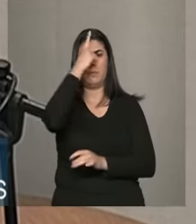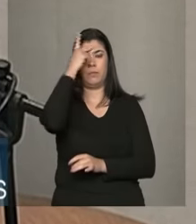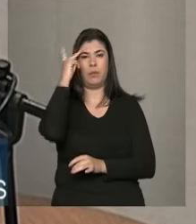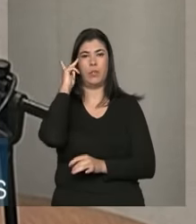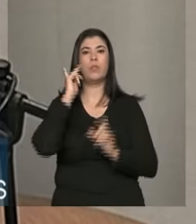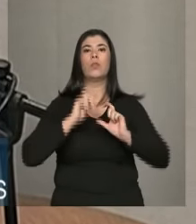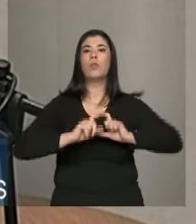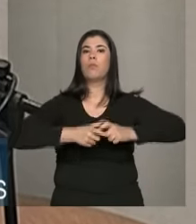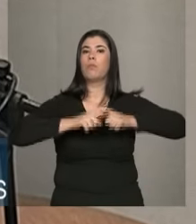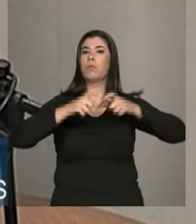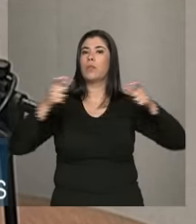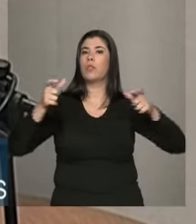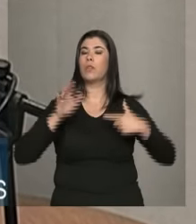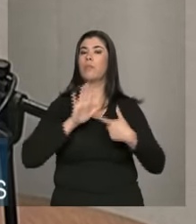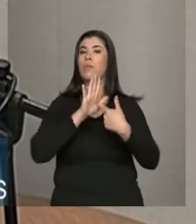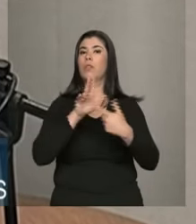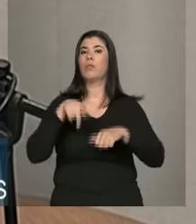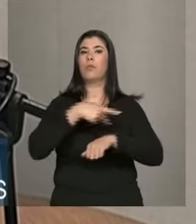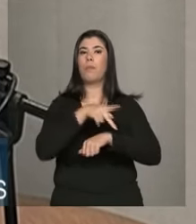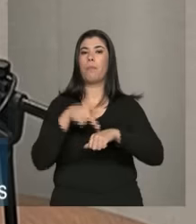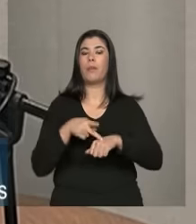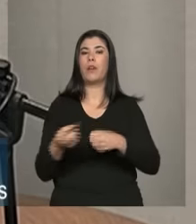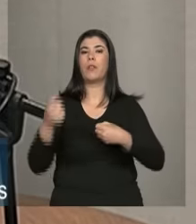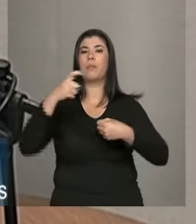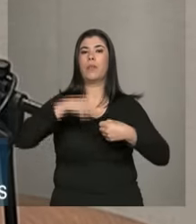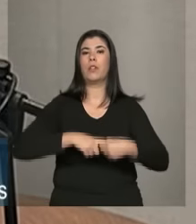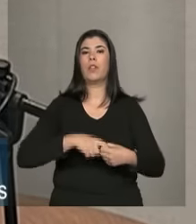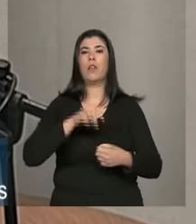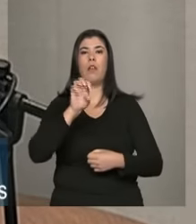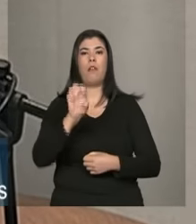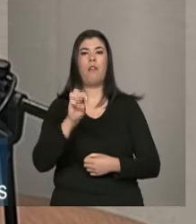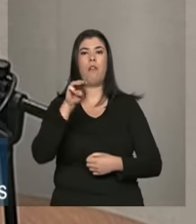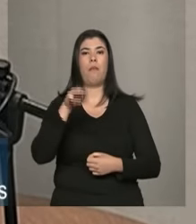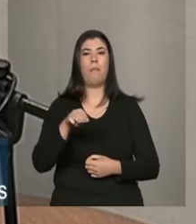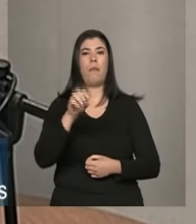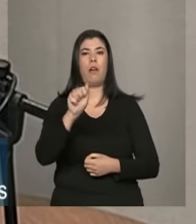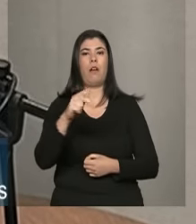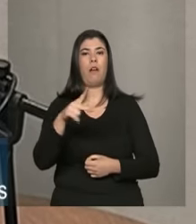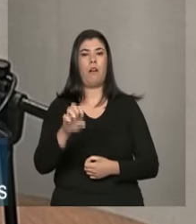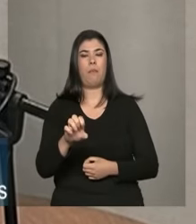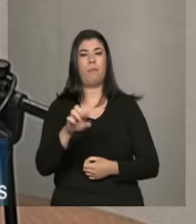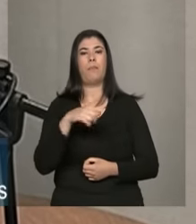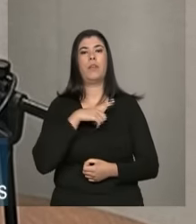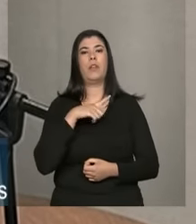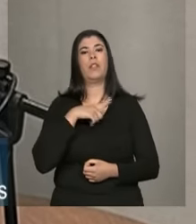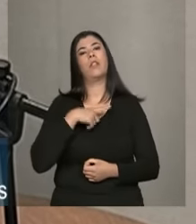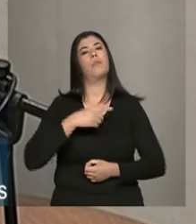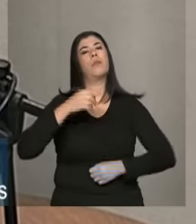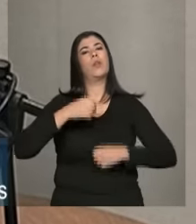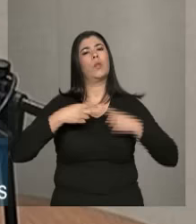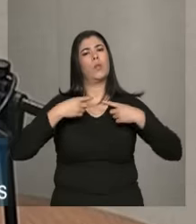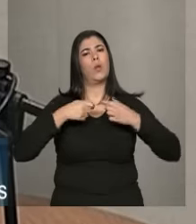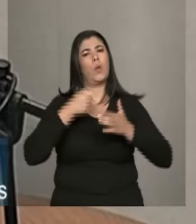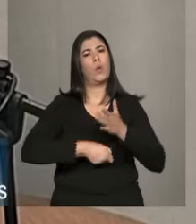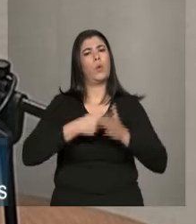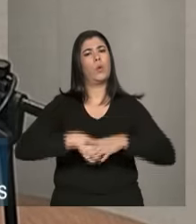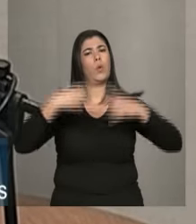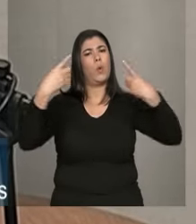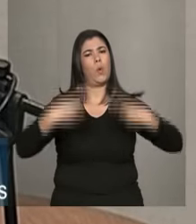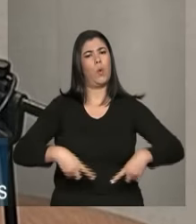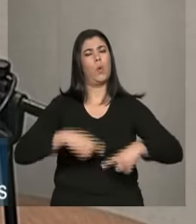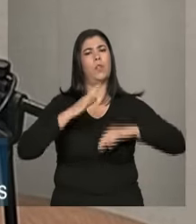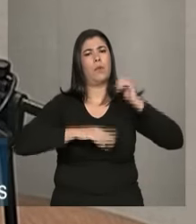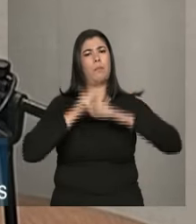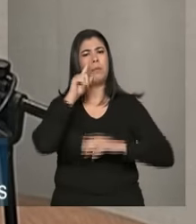da upaep estão atentos e preocupados com essa prática criminosa a fim de que todos sejam conclamados